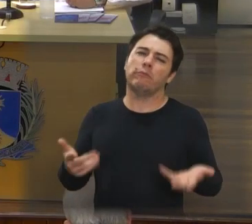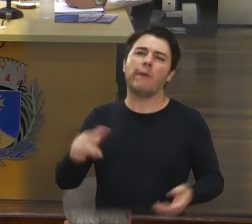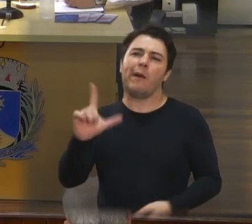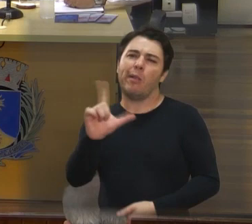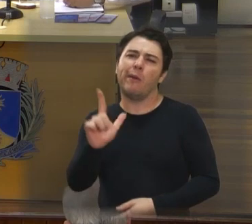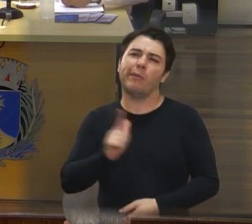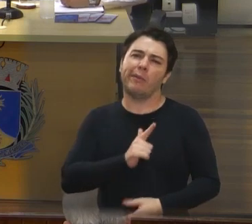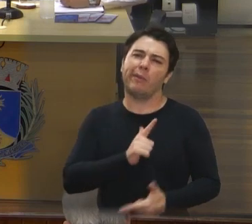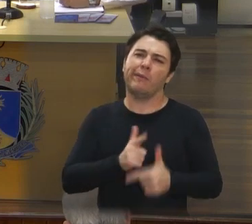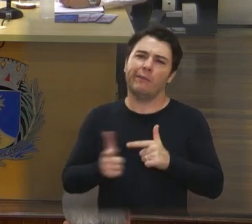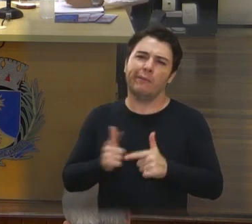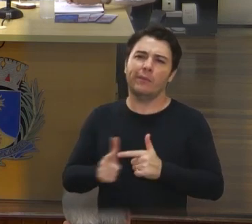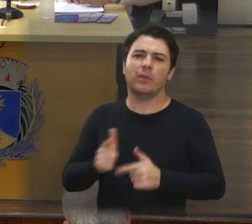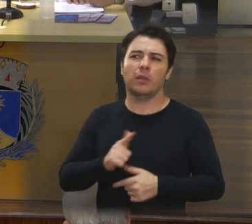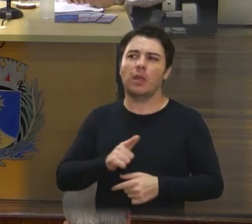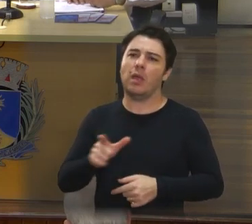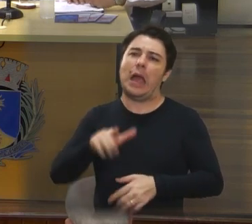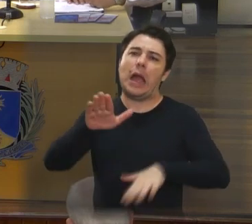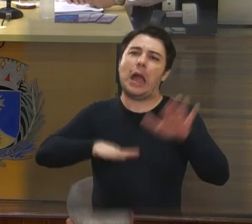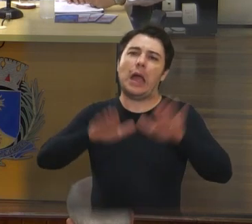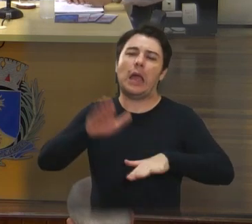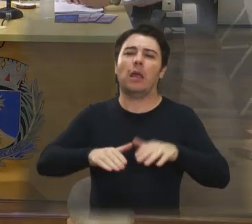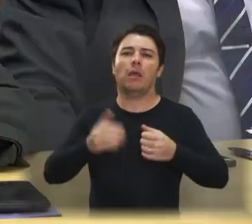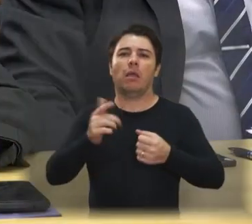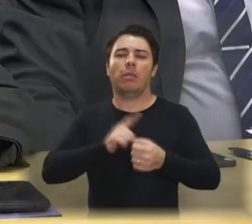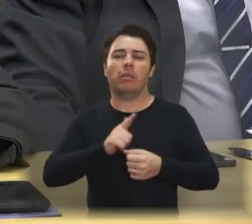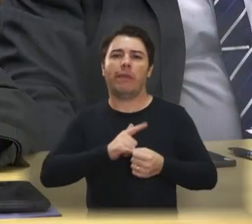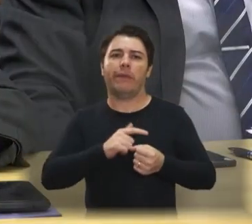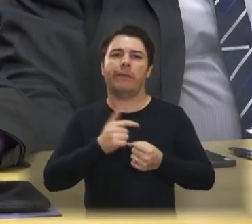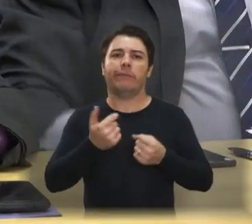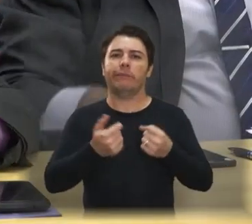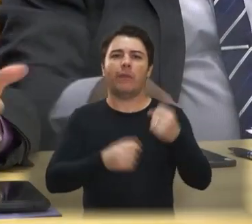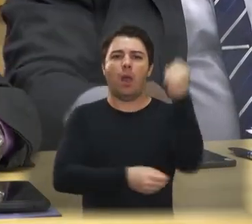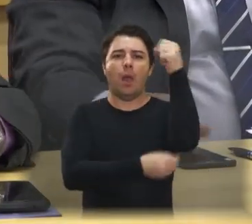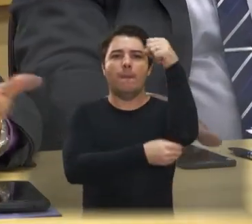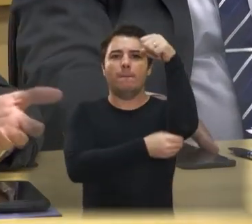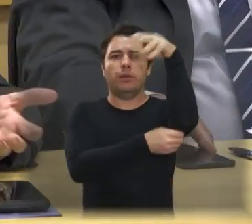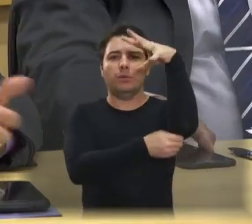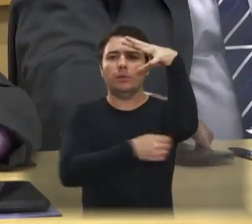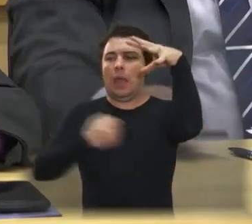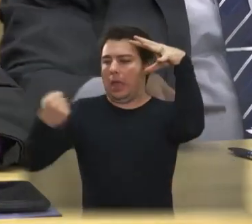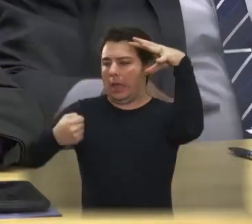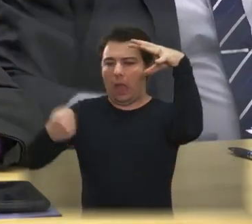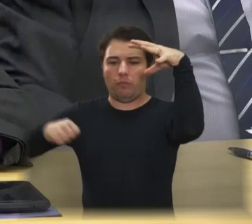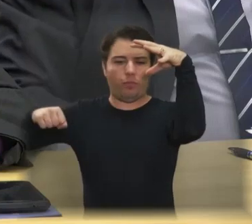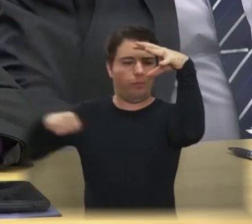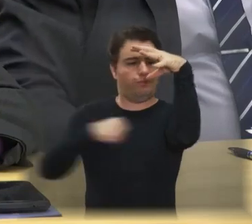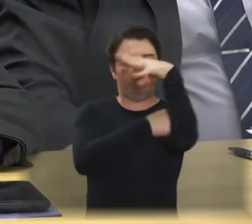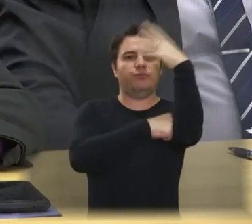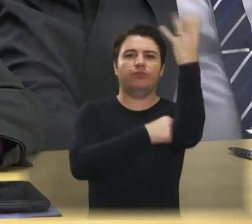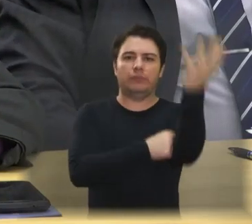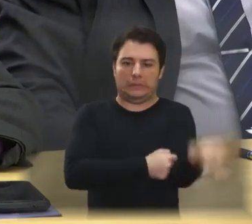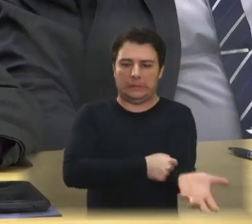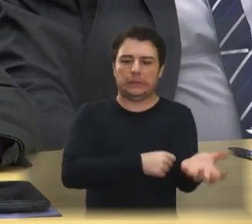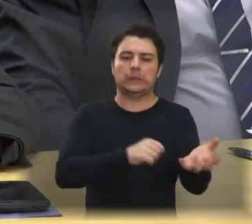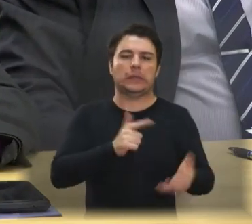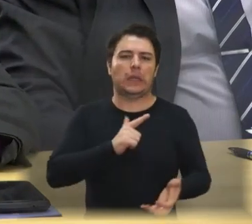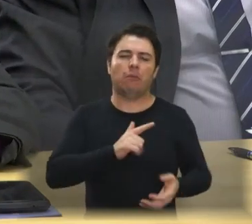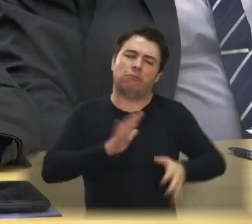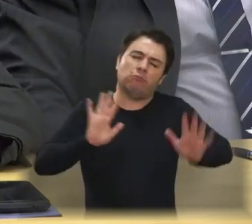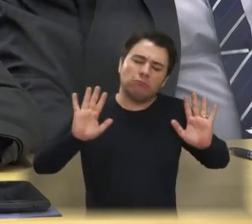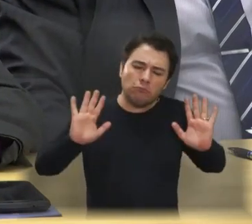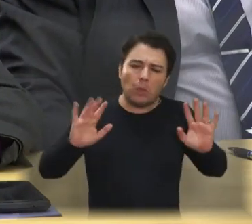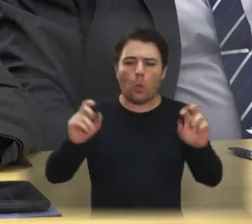previsões né que nem por exemplo se tem um carro que derruba uma fiação se tem todo esse esse